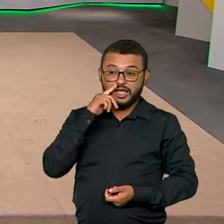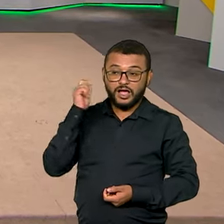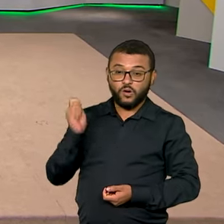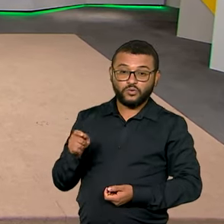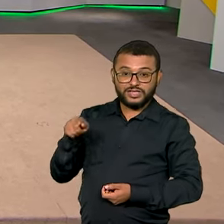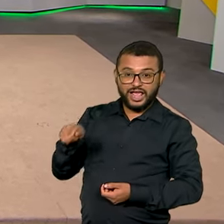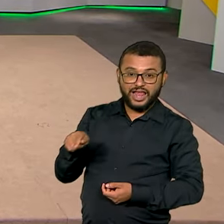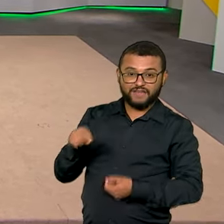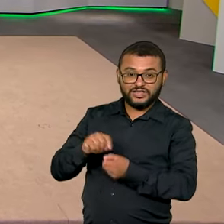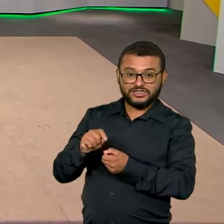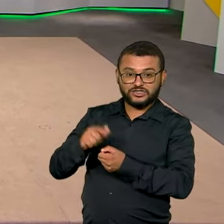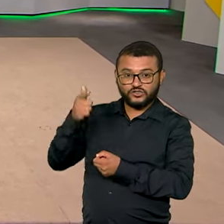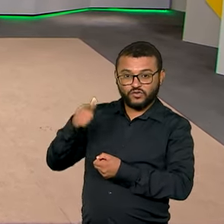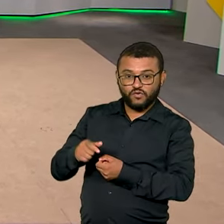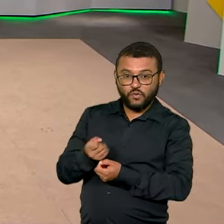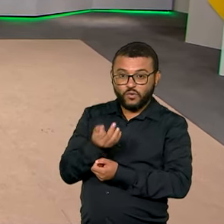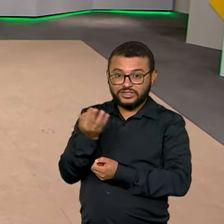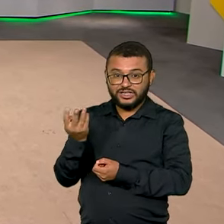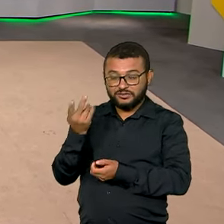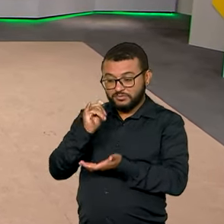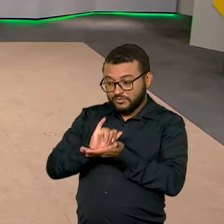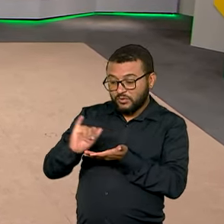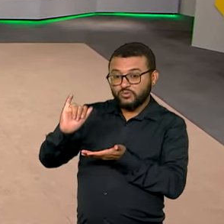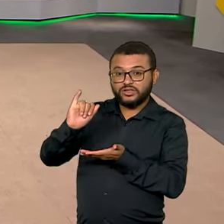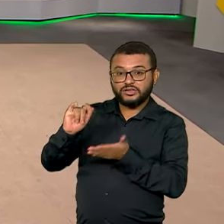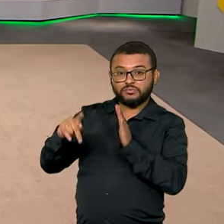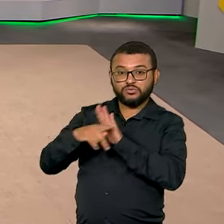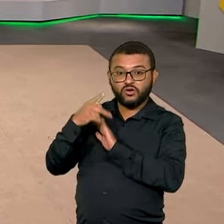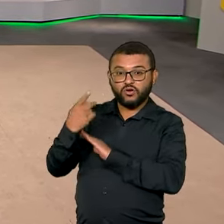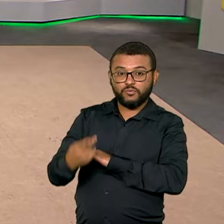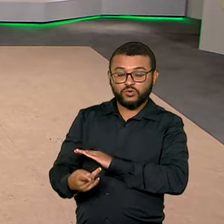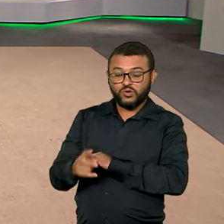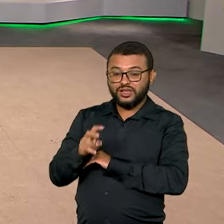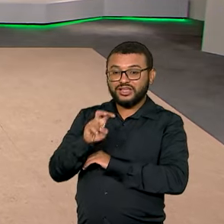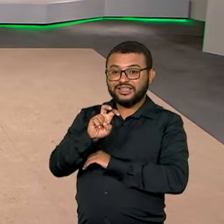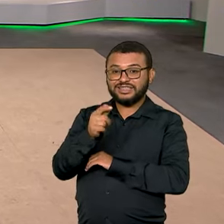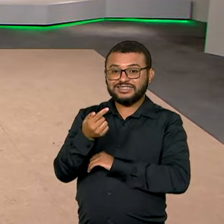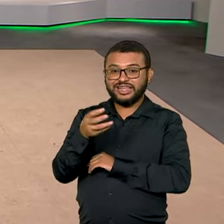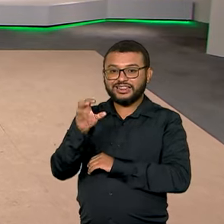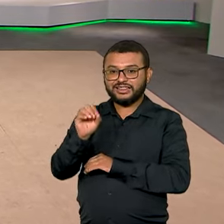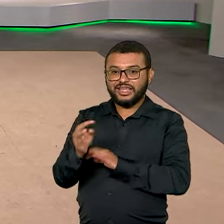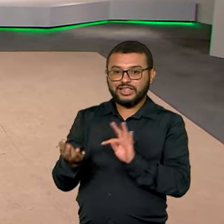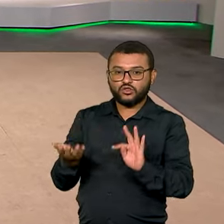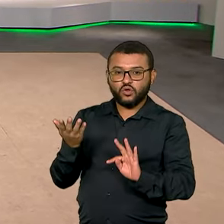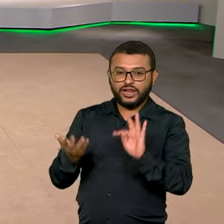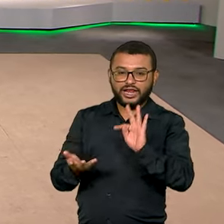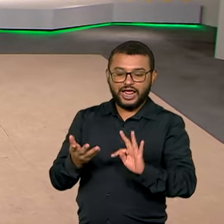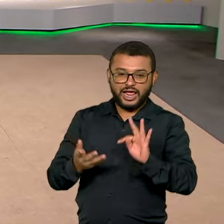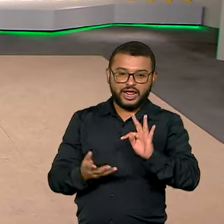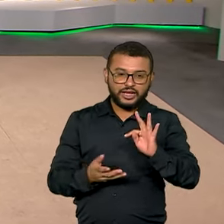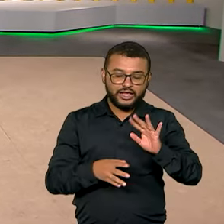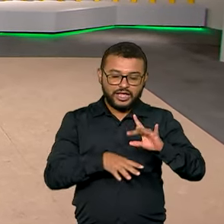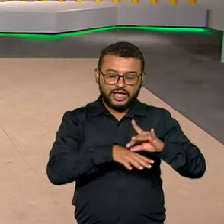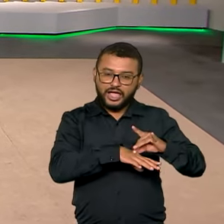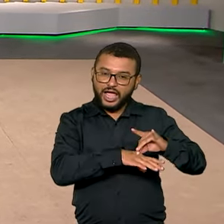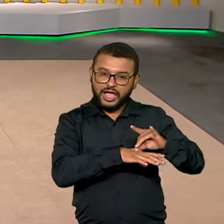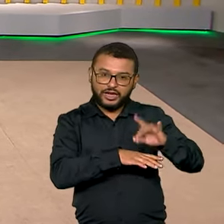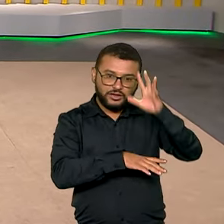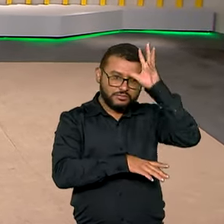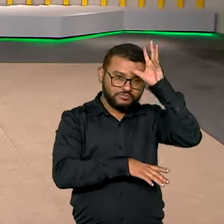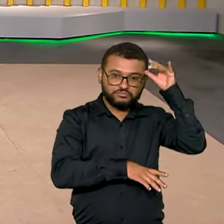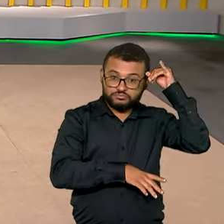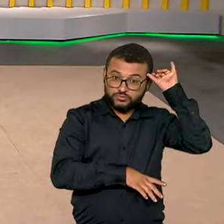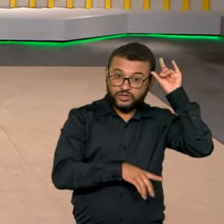Rússia renovou as cotas para importação de 570 mil toneladas de carne bovina e